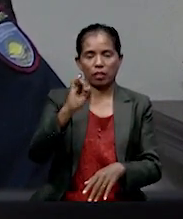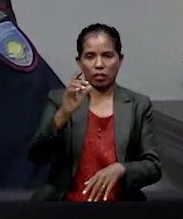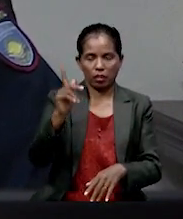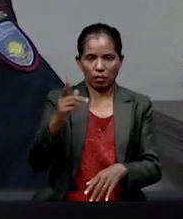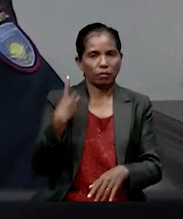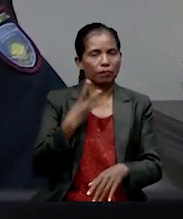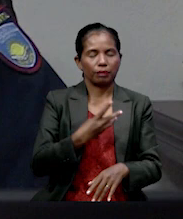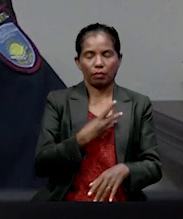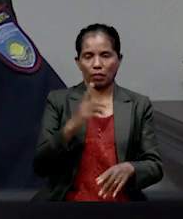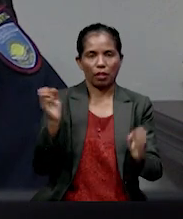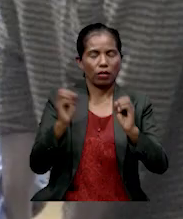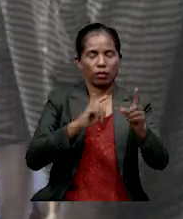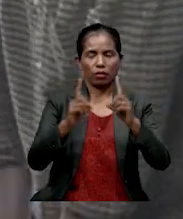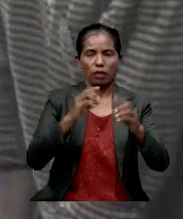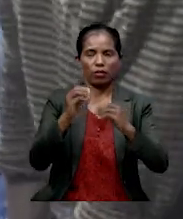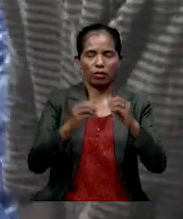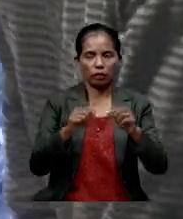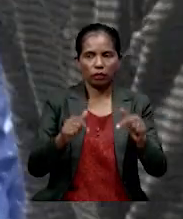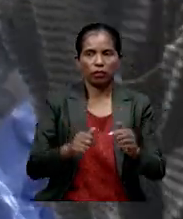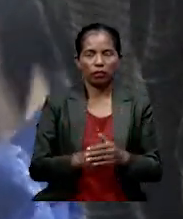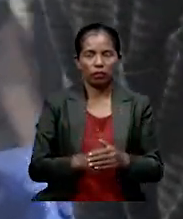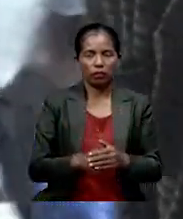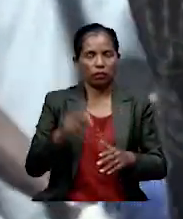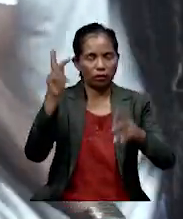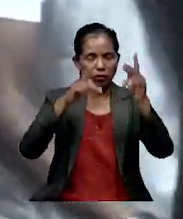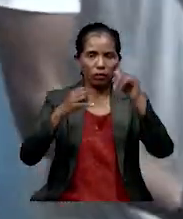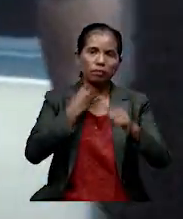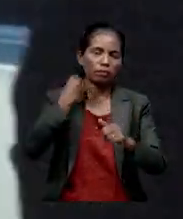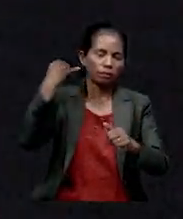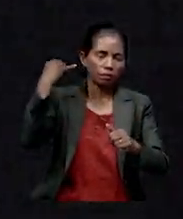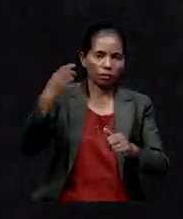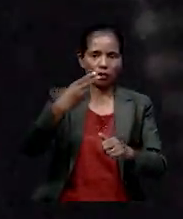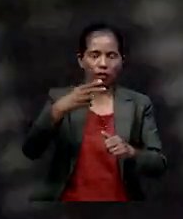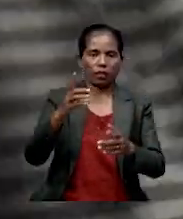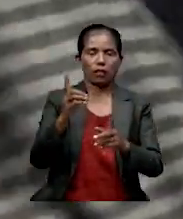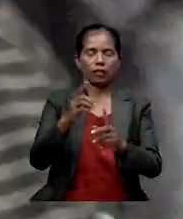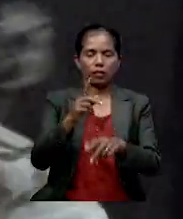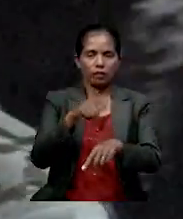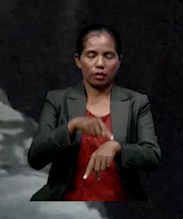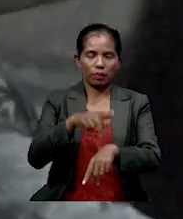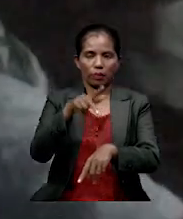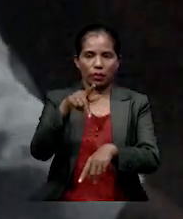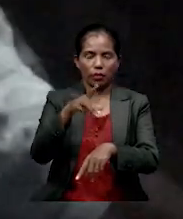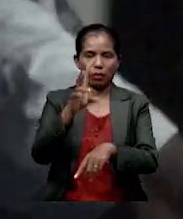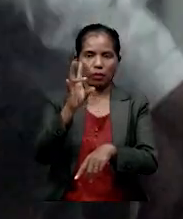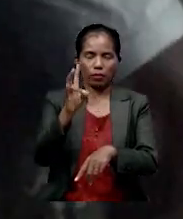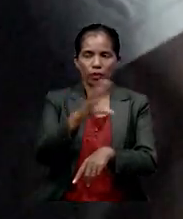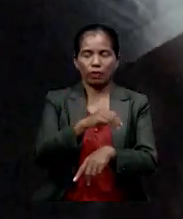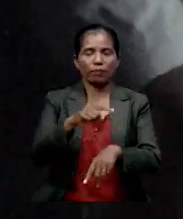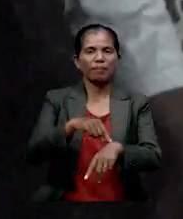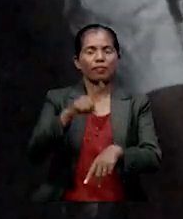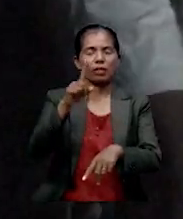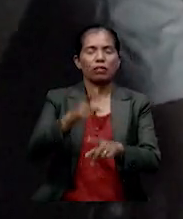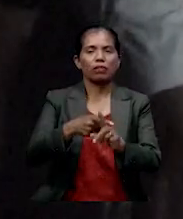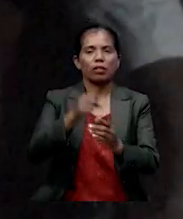o comentário quando vai Irena. Caso Tarang, né, acontece a quinta, mais ou menos, tu com Hito Kalan, e a lorong ida fulan setembro tinane